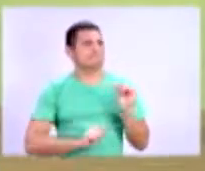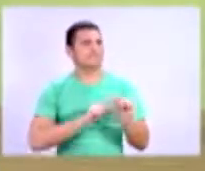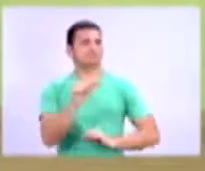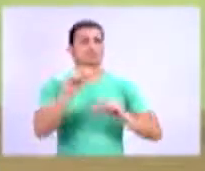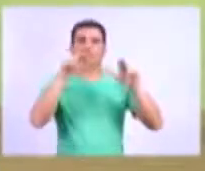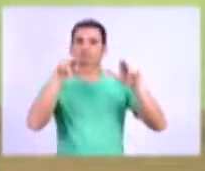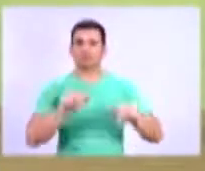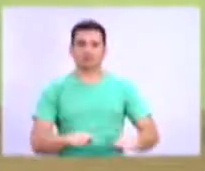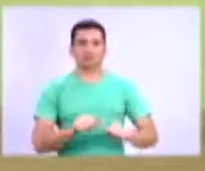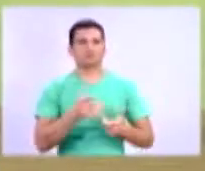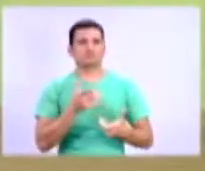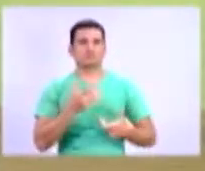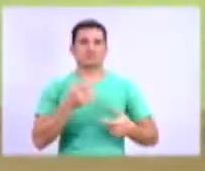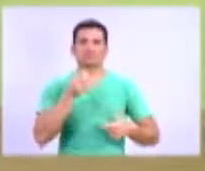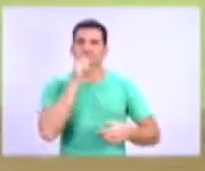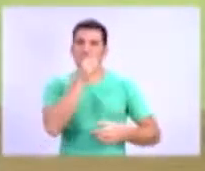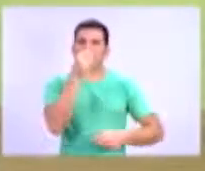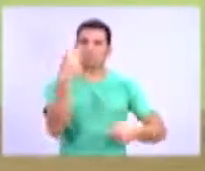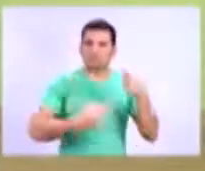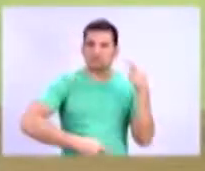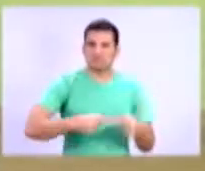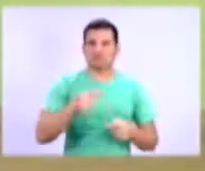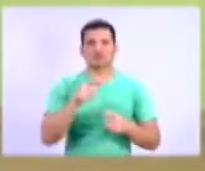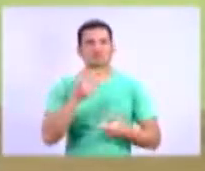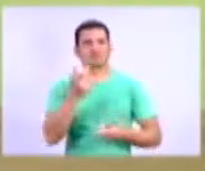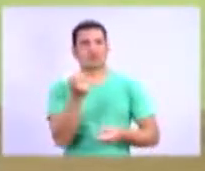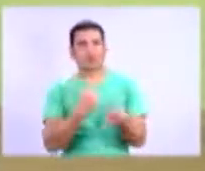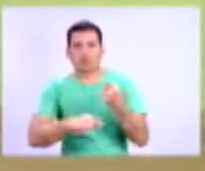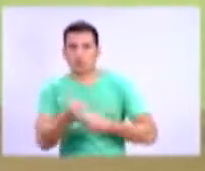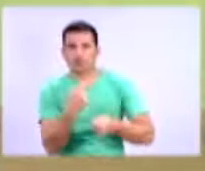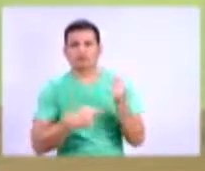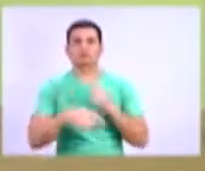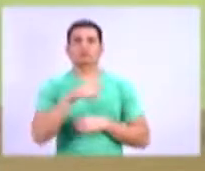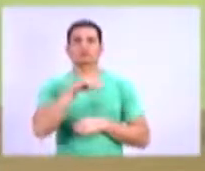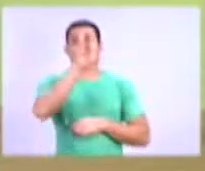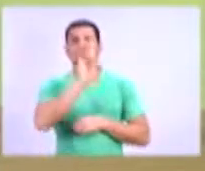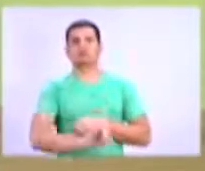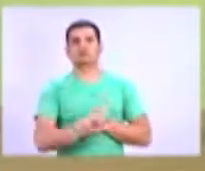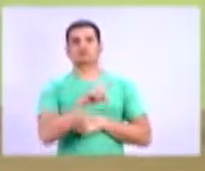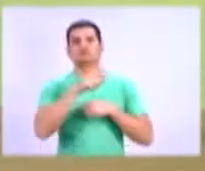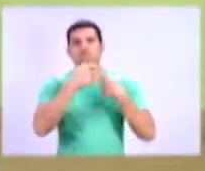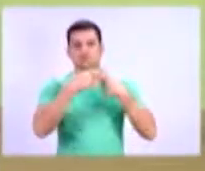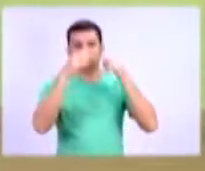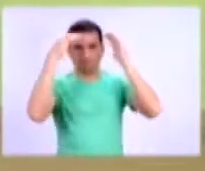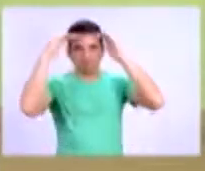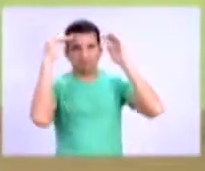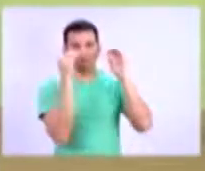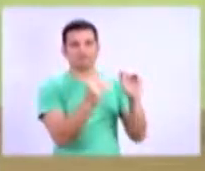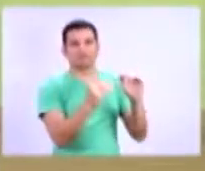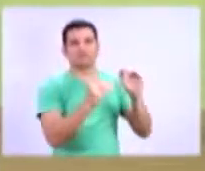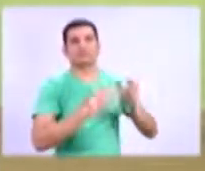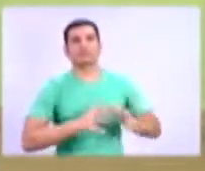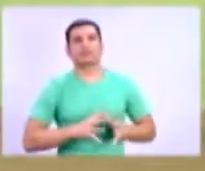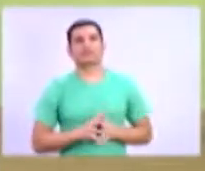circunstância política e econômica, tais direitos deverão ser respeitados.